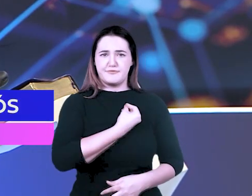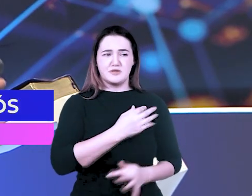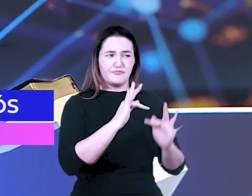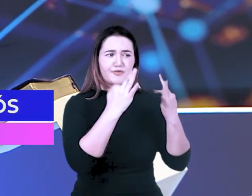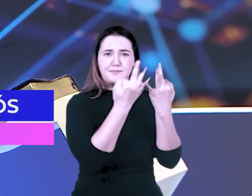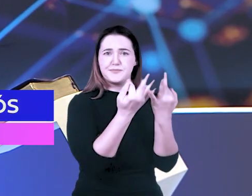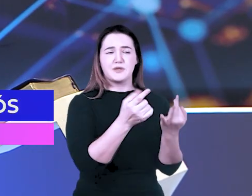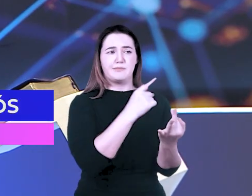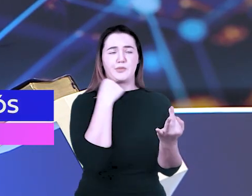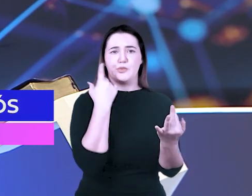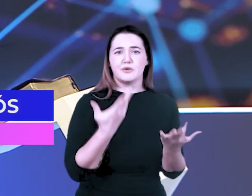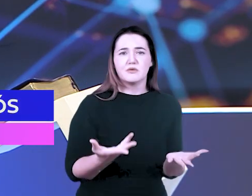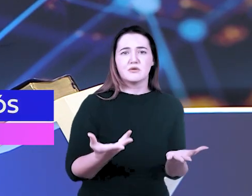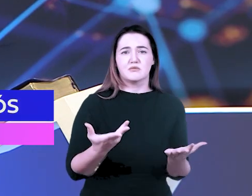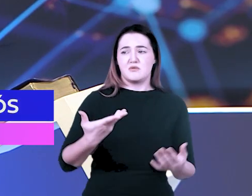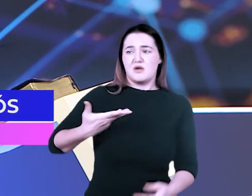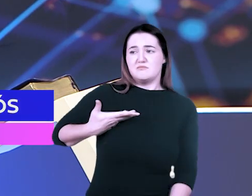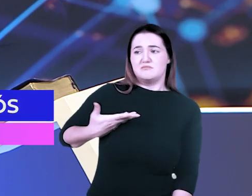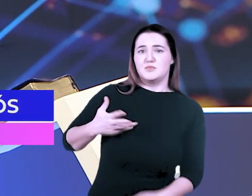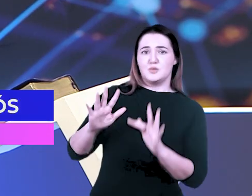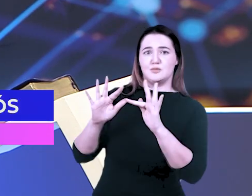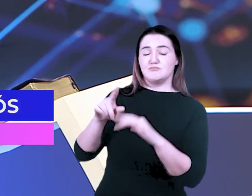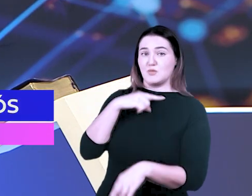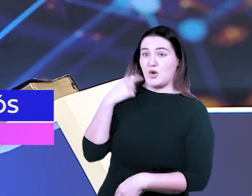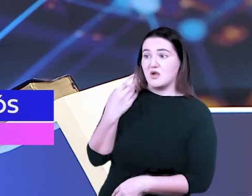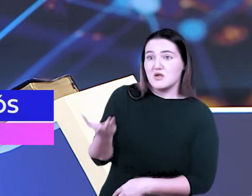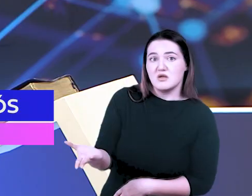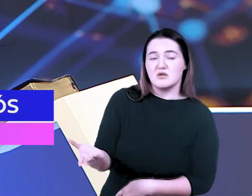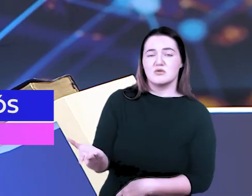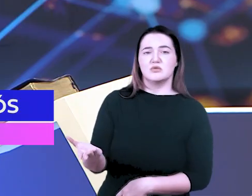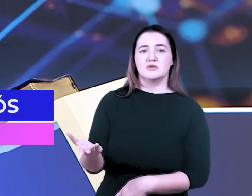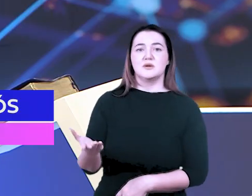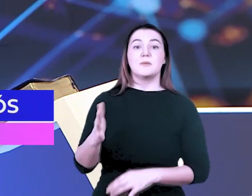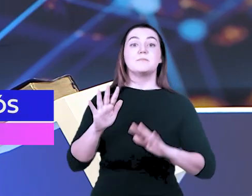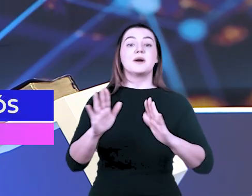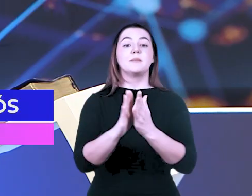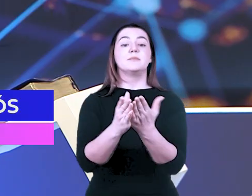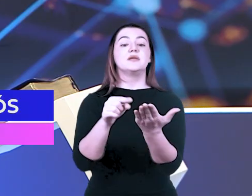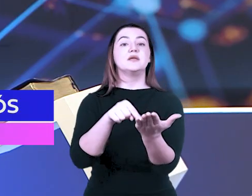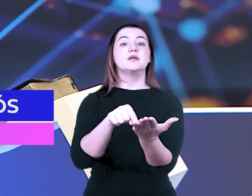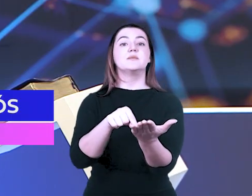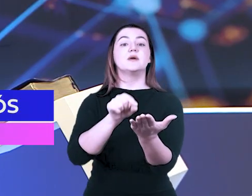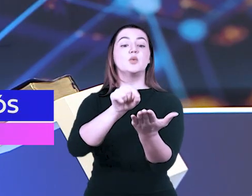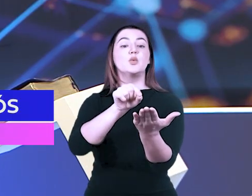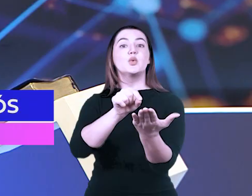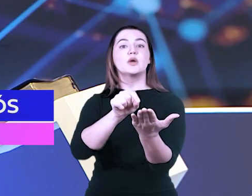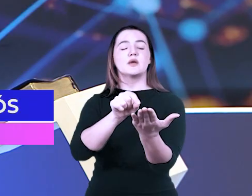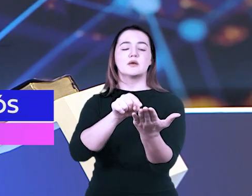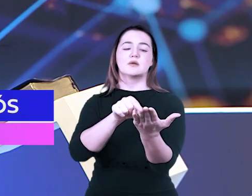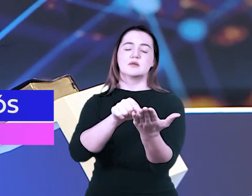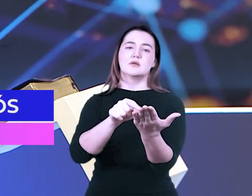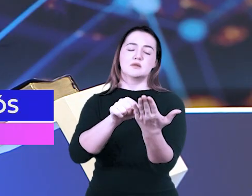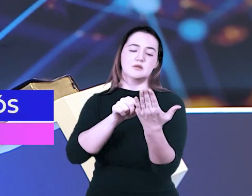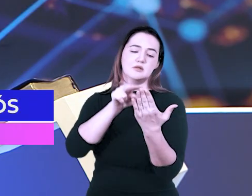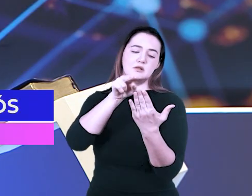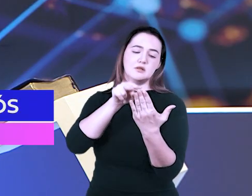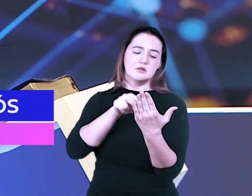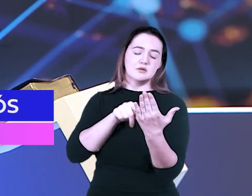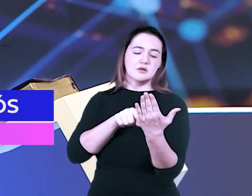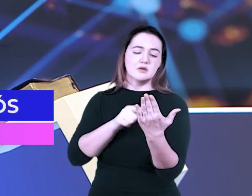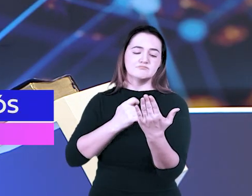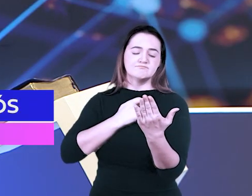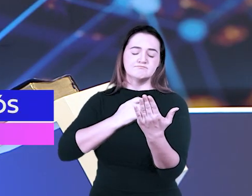já não estão mais aqui, mas quando nós olhamos da perspectiva bíblica, nós vamos nos